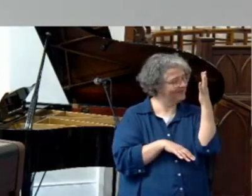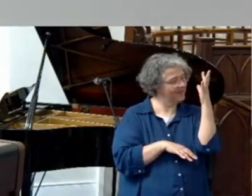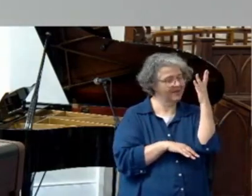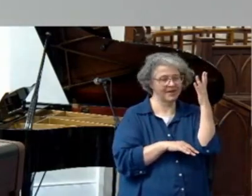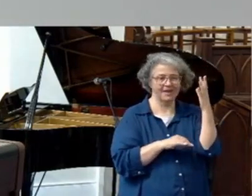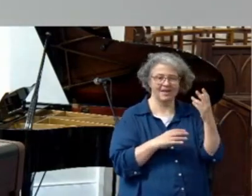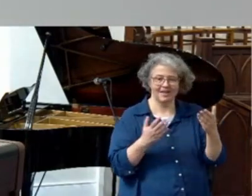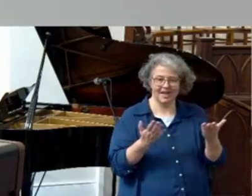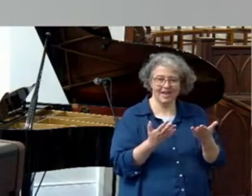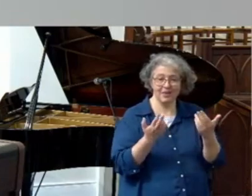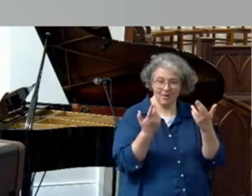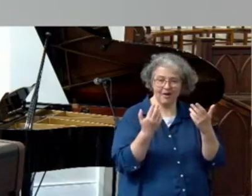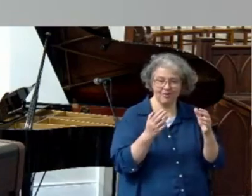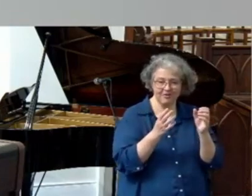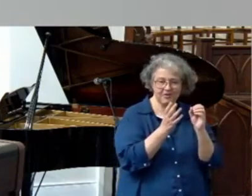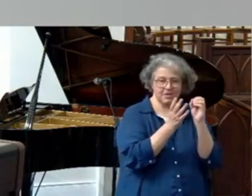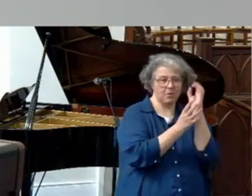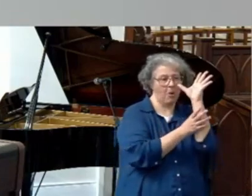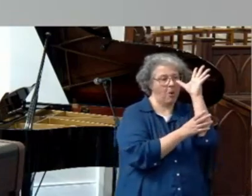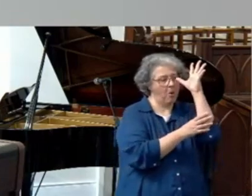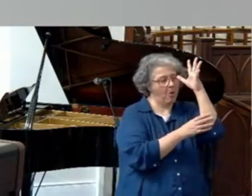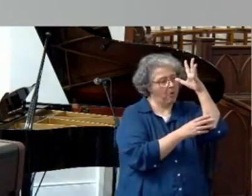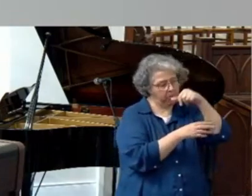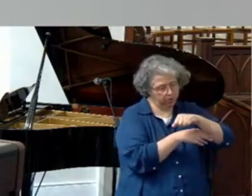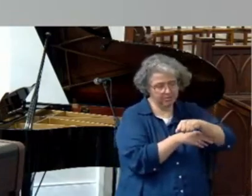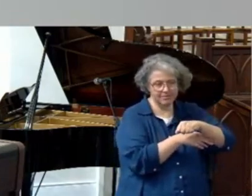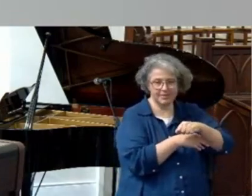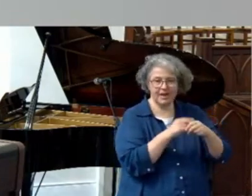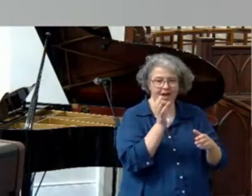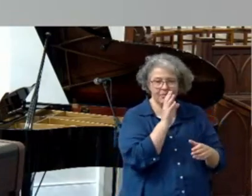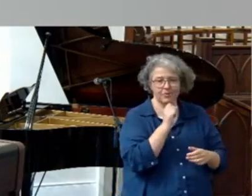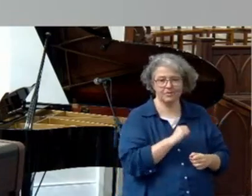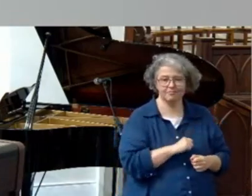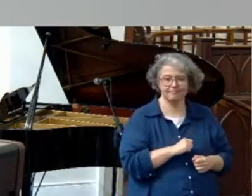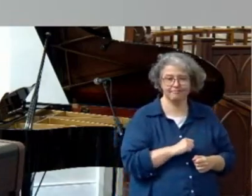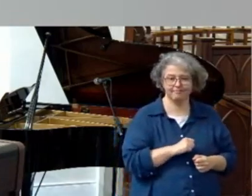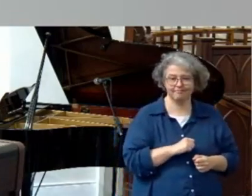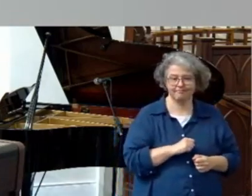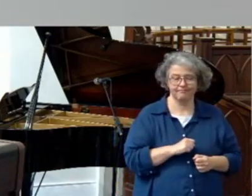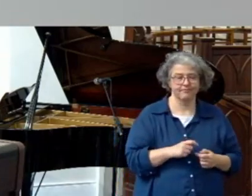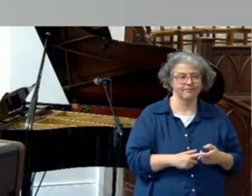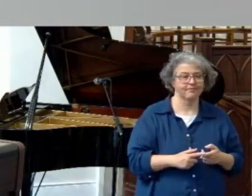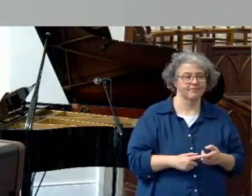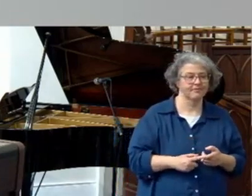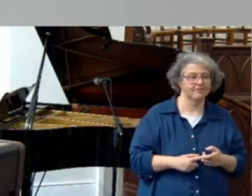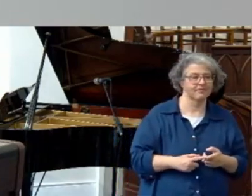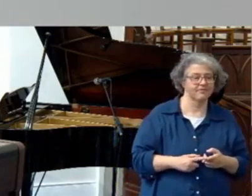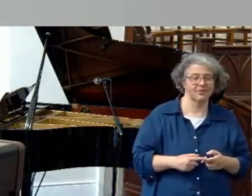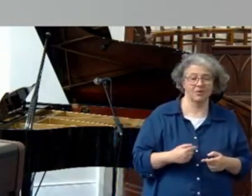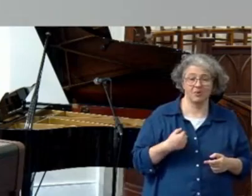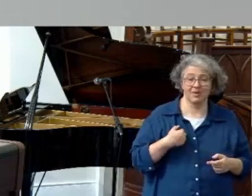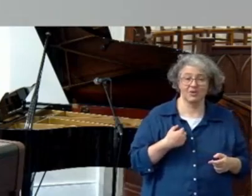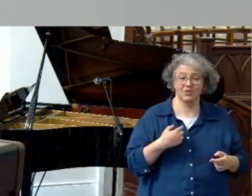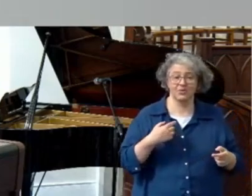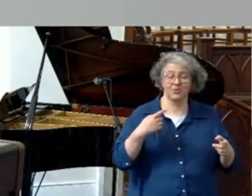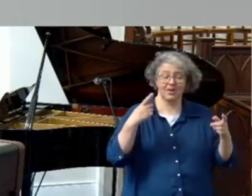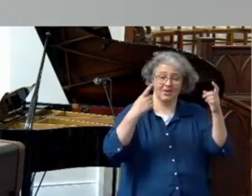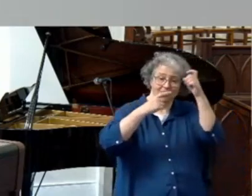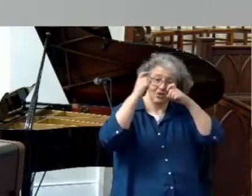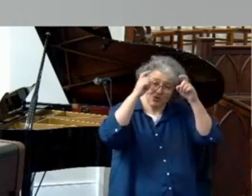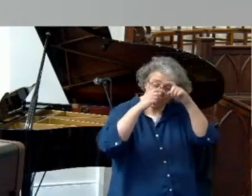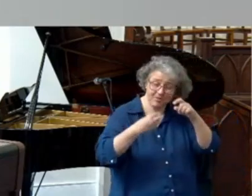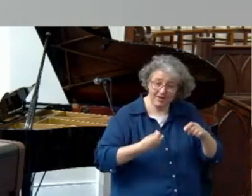vida. Esse pensamento é muito elevado. Quando você descobre, quando eu descubro que a minha vida aqui